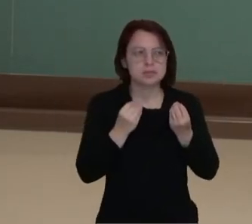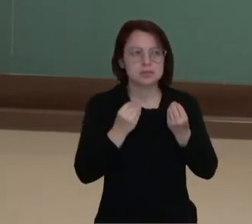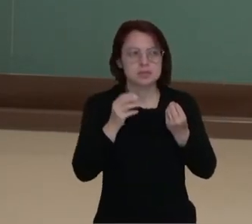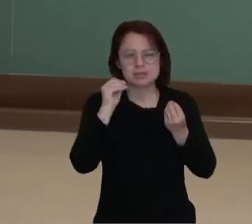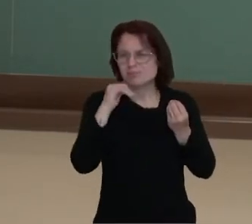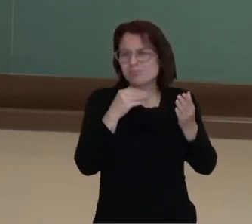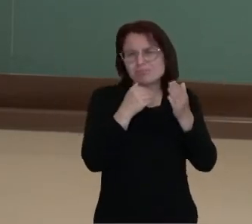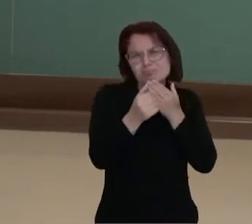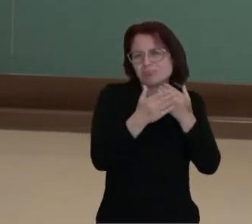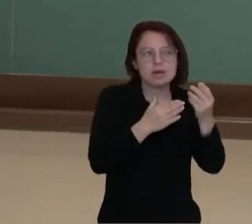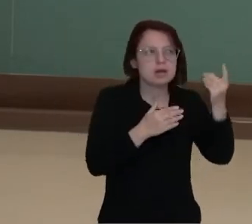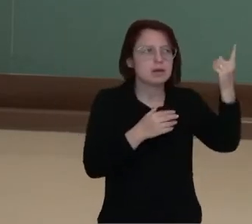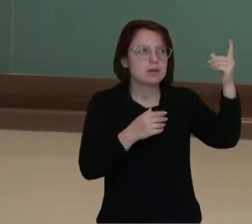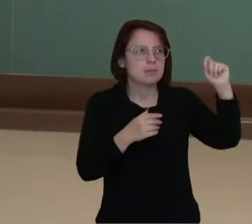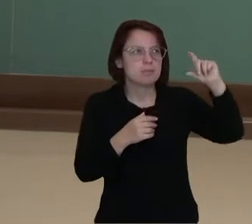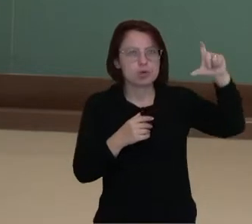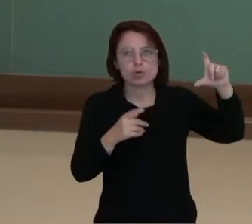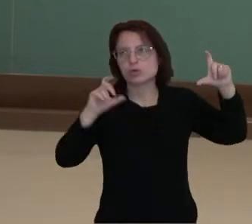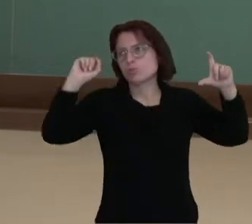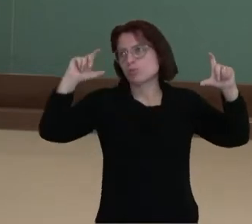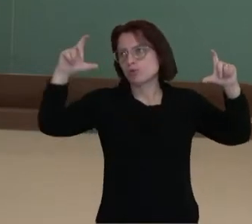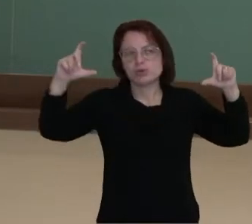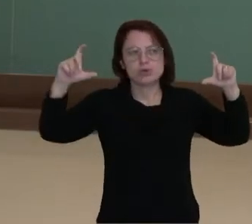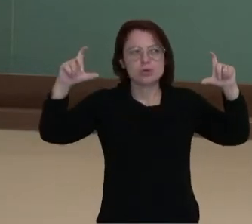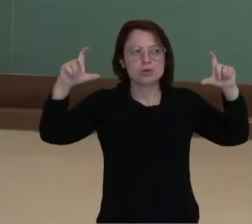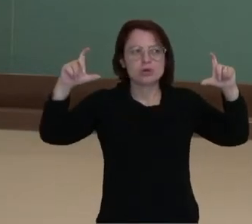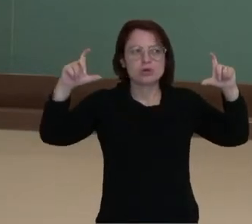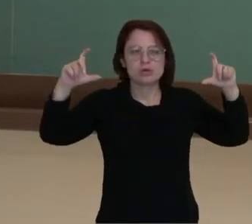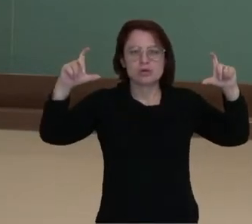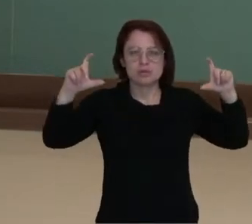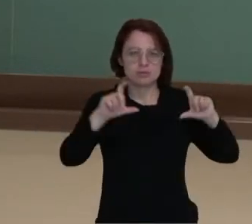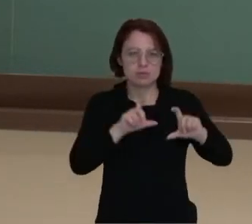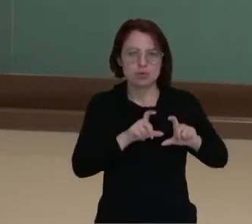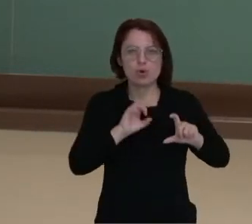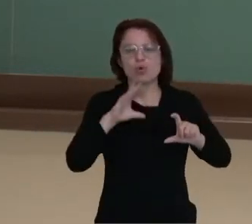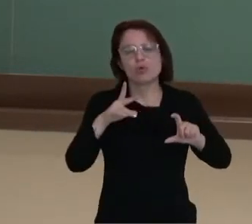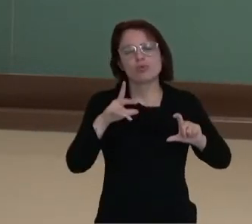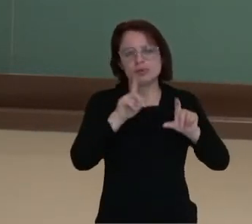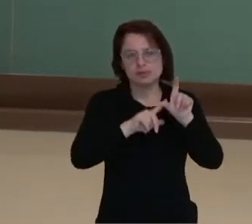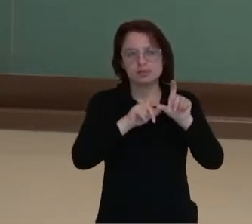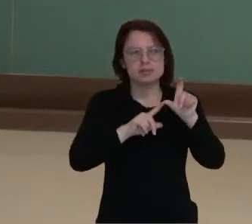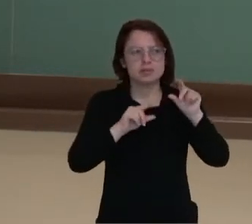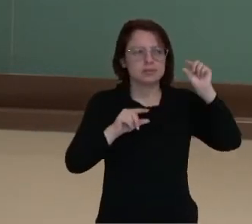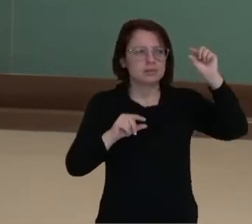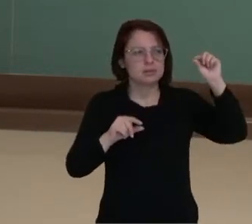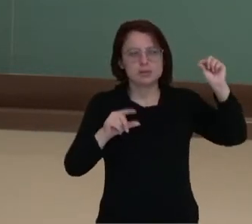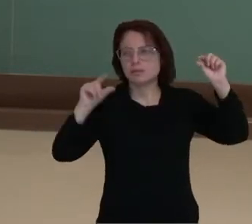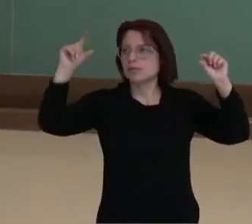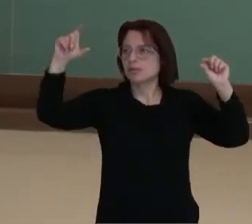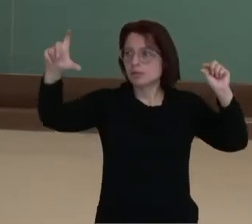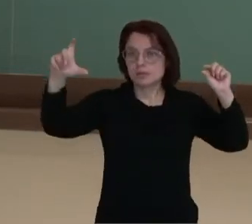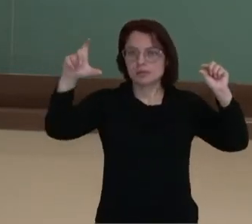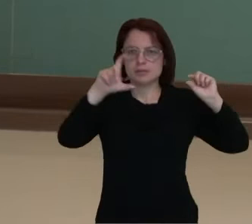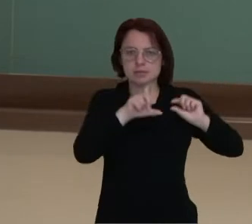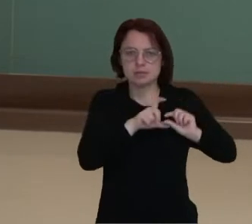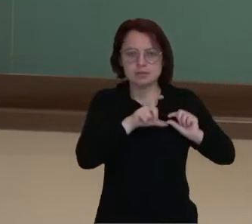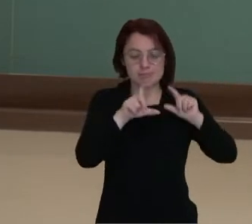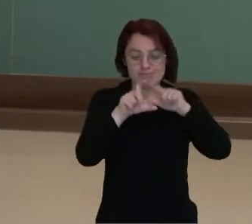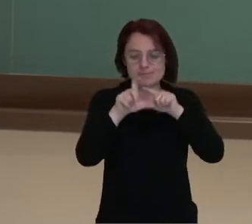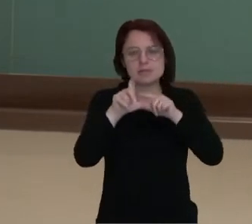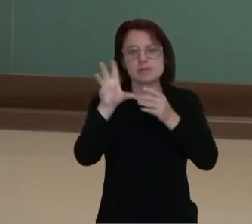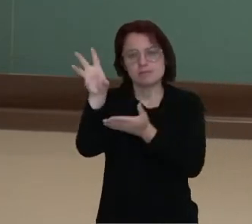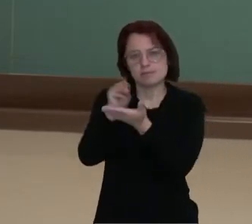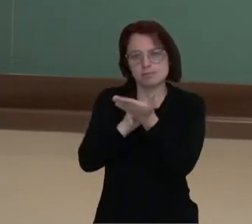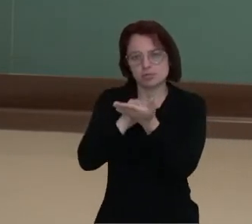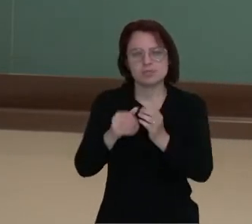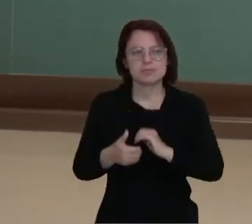dominante, não importa se eu ganhei os dois dominantes, tanto do pai quanto da mãe. Se eu tiver um dominante só, é aquela característica